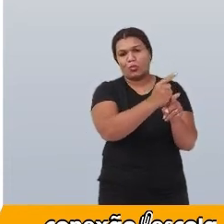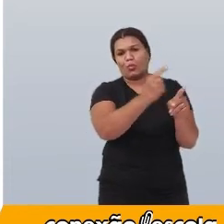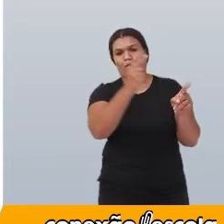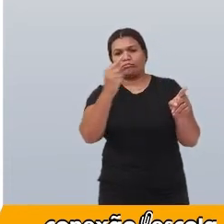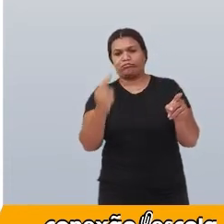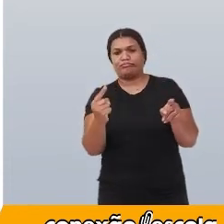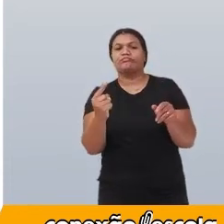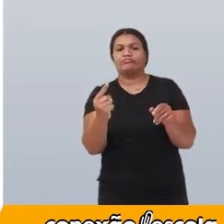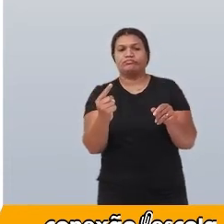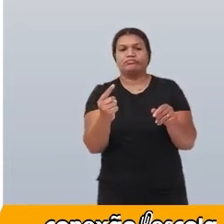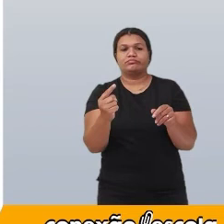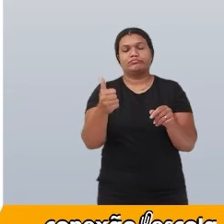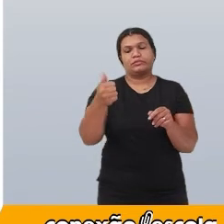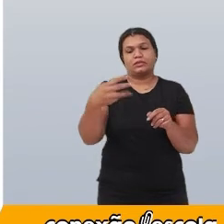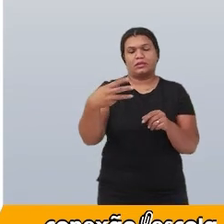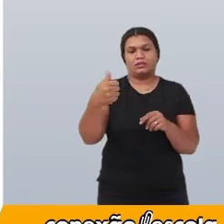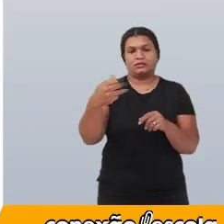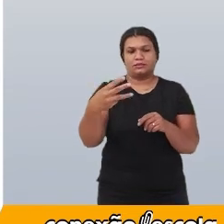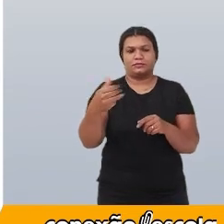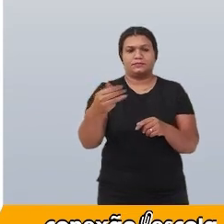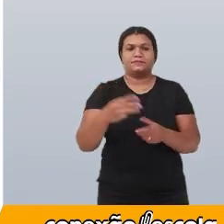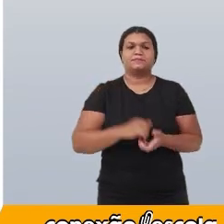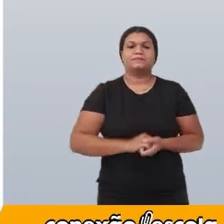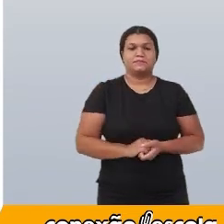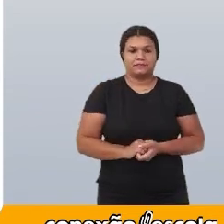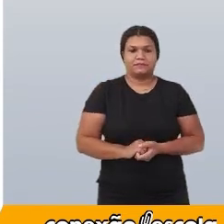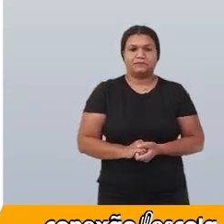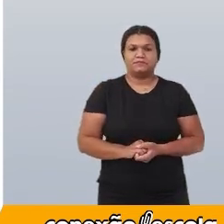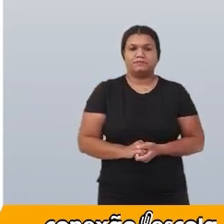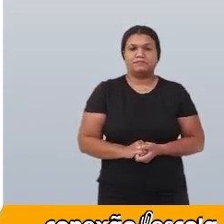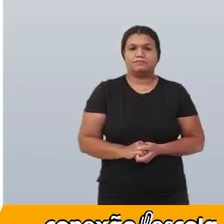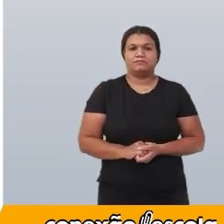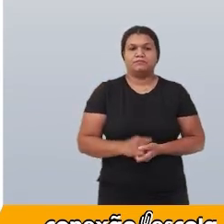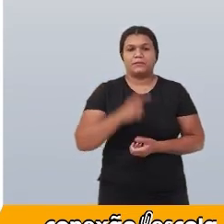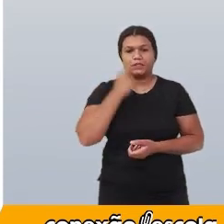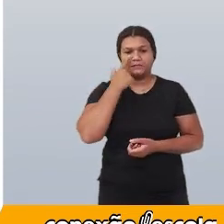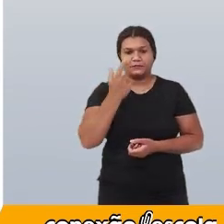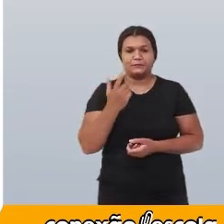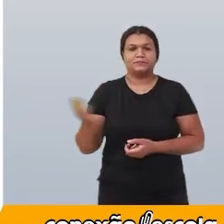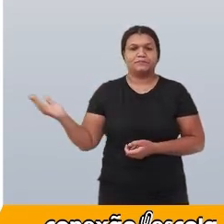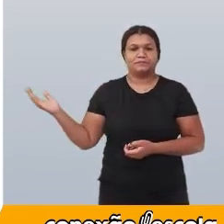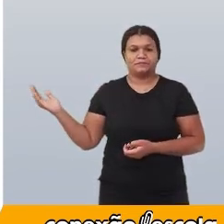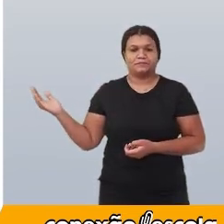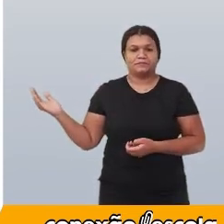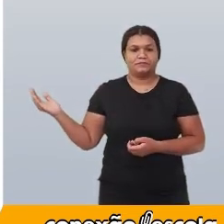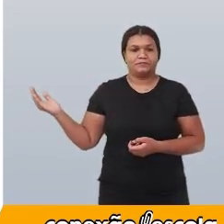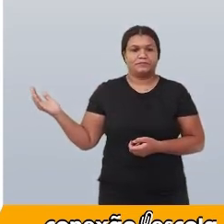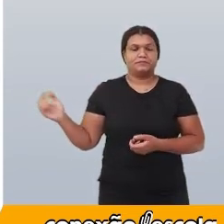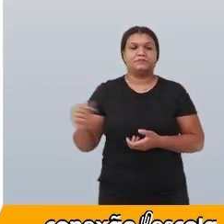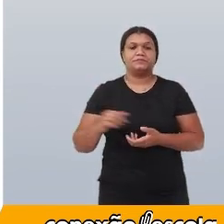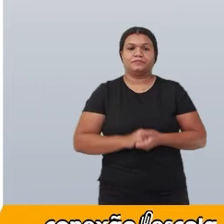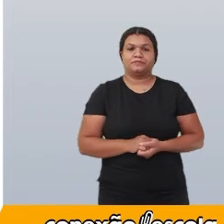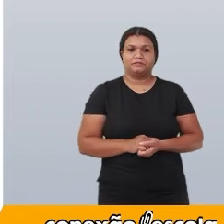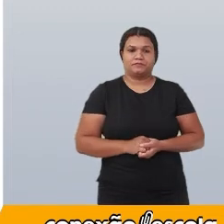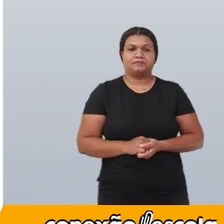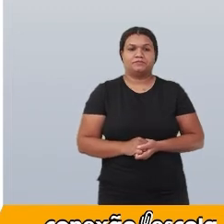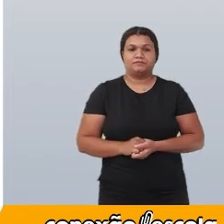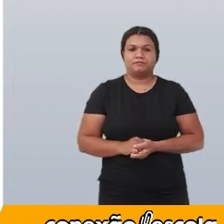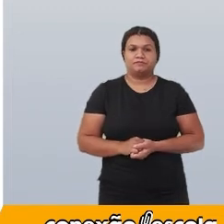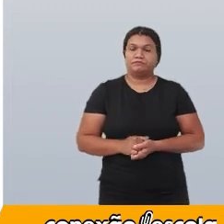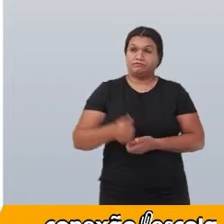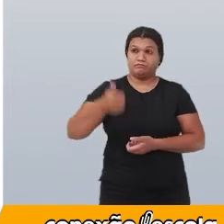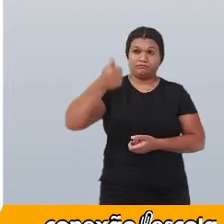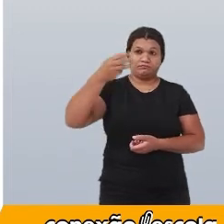passar uma unidade para a casa dos décimos, fazendo com que essa casa tenha agora